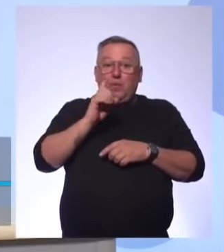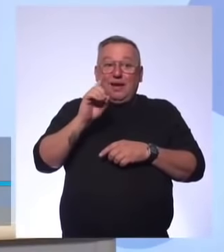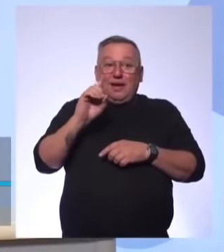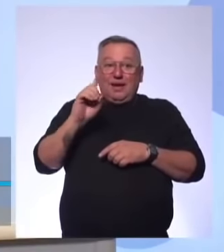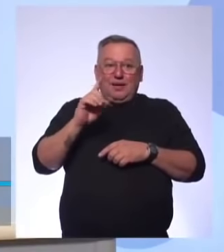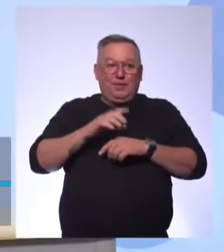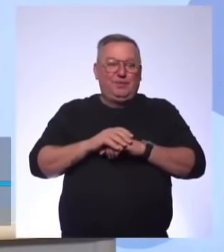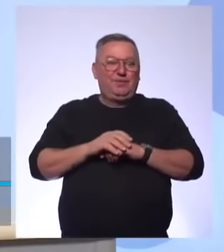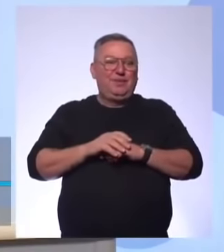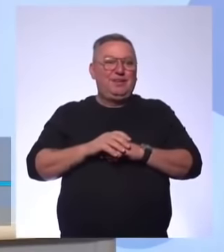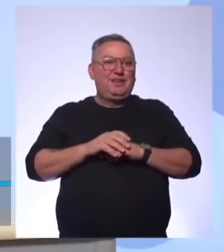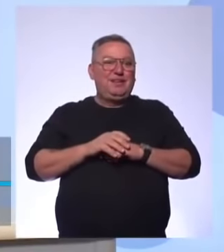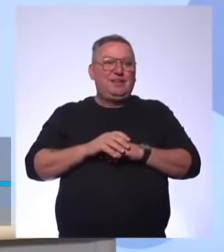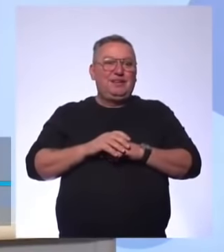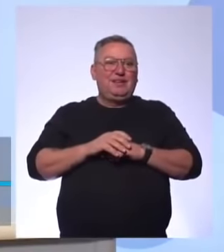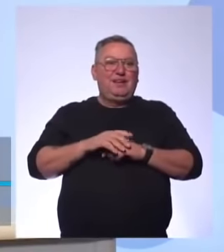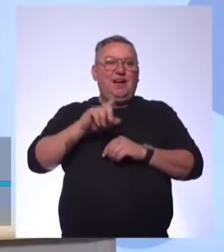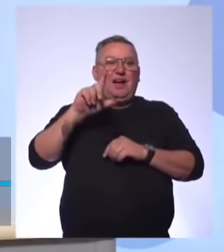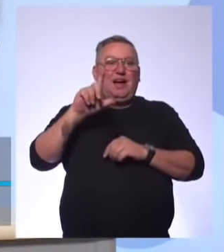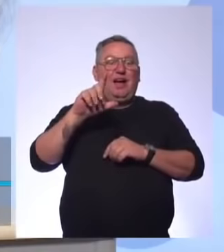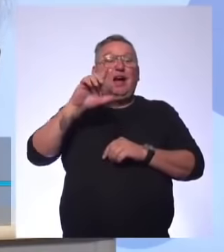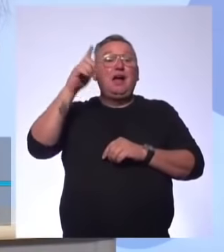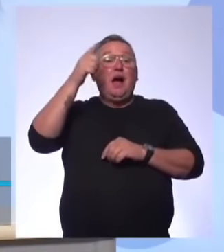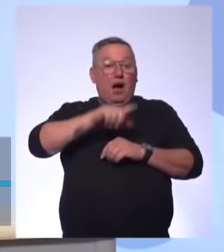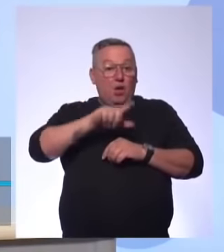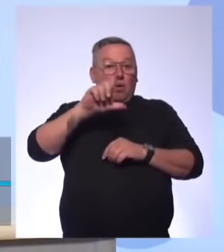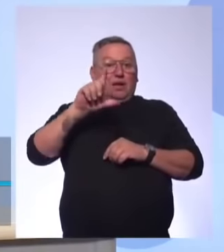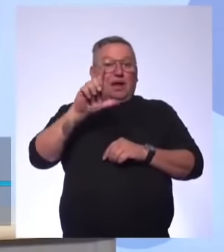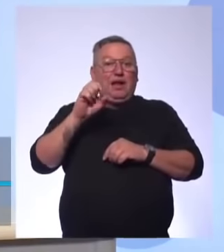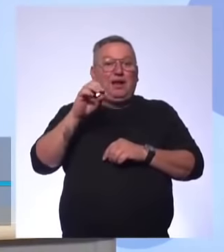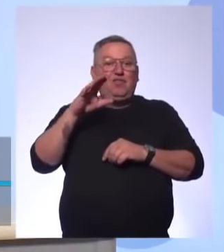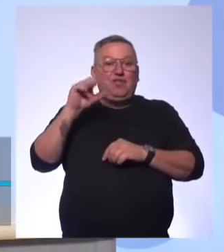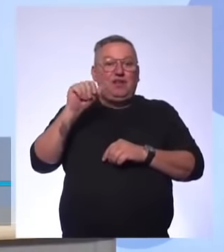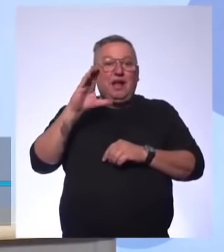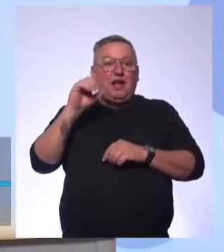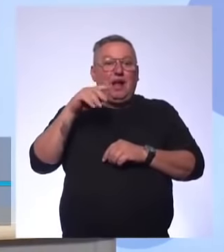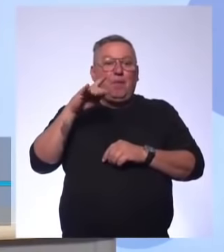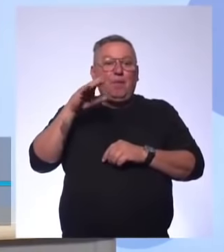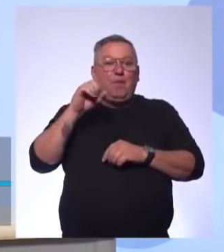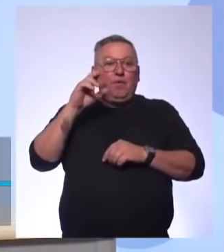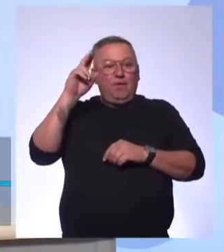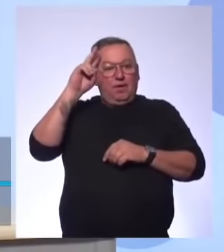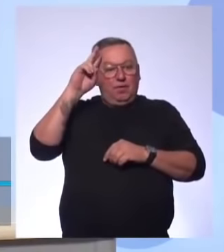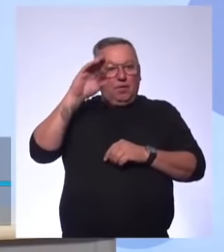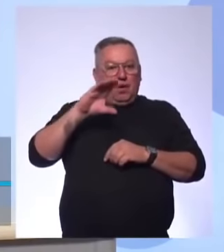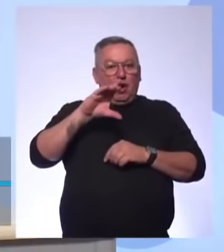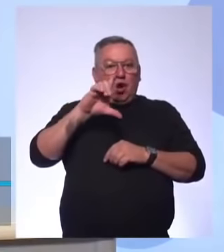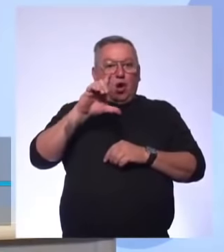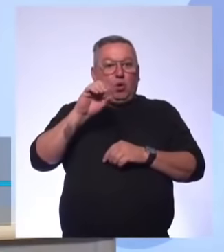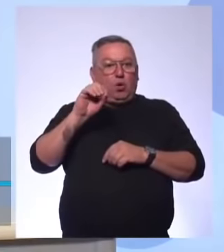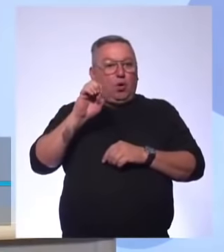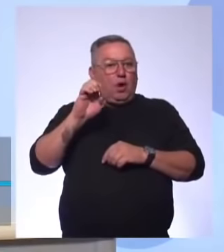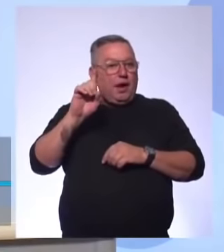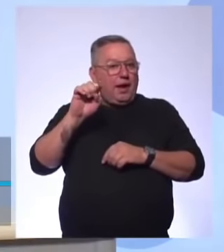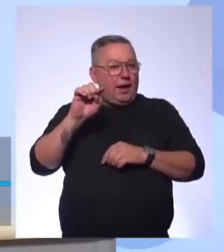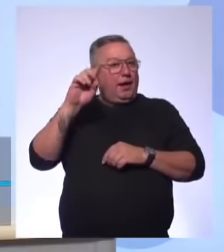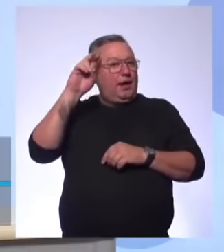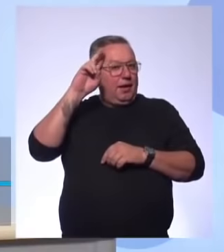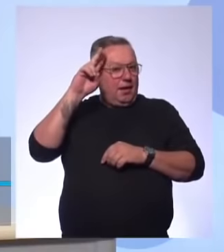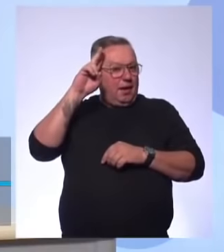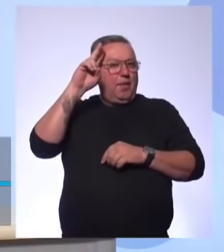né, Letícia? A Letícia, aí a outra Letícia, Letícia Campos, lembrou da Cloé. Tinha a Cloé na história.